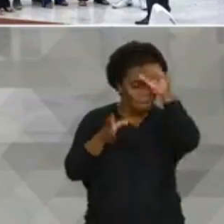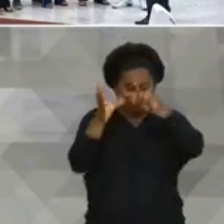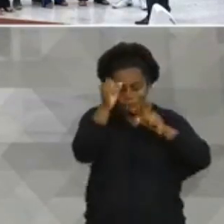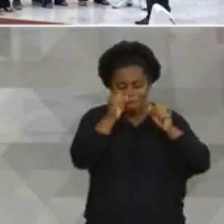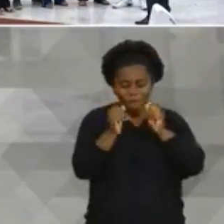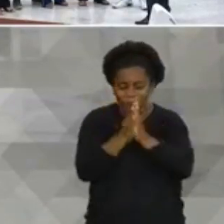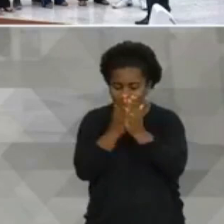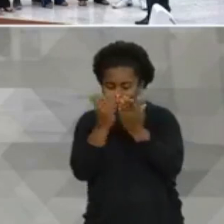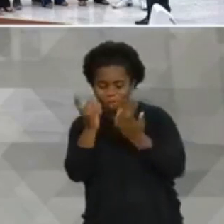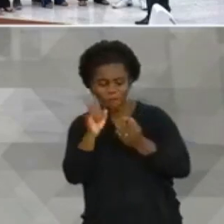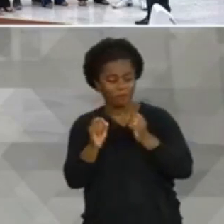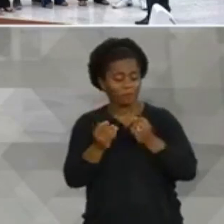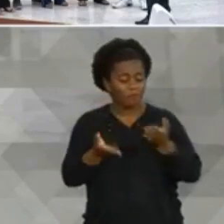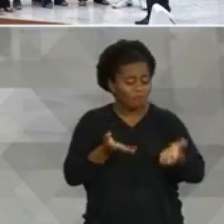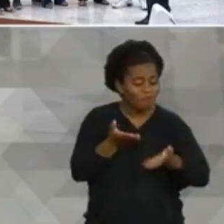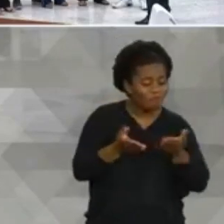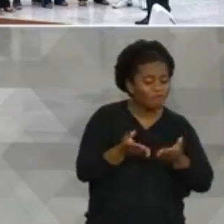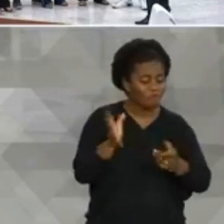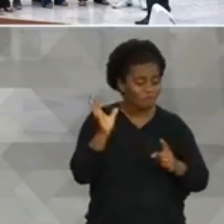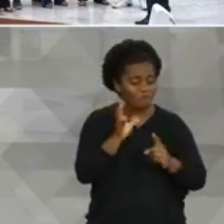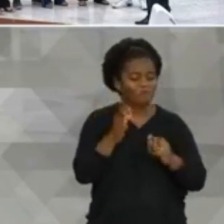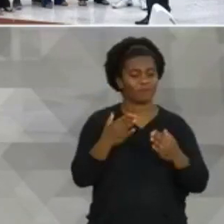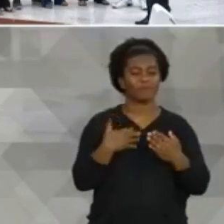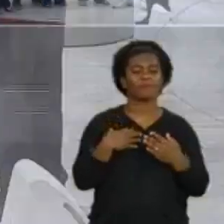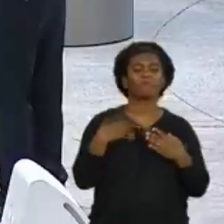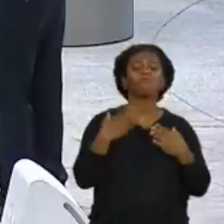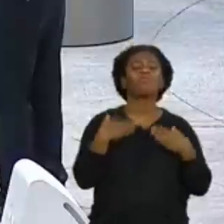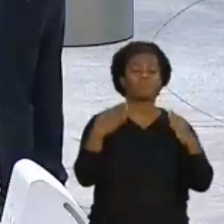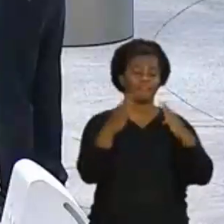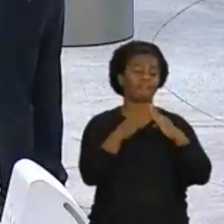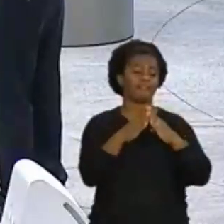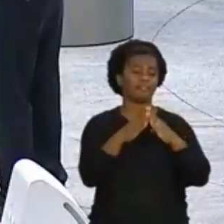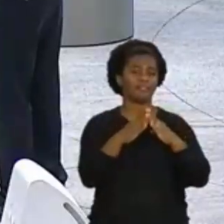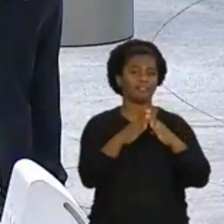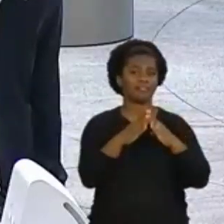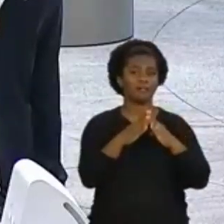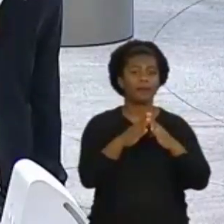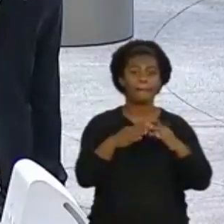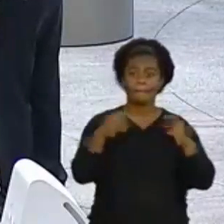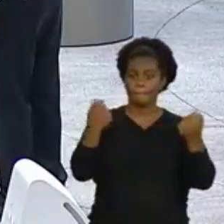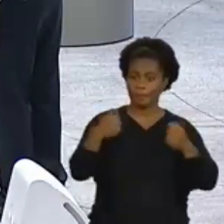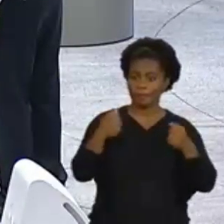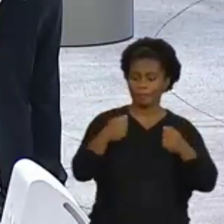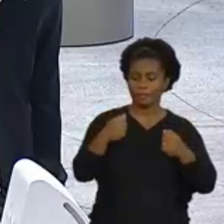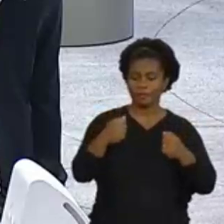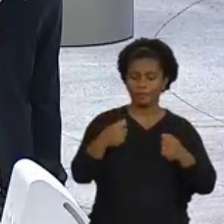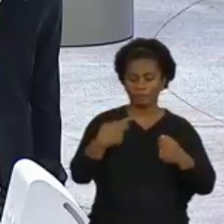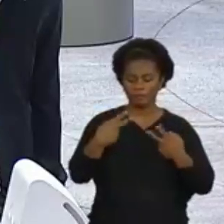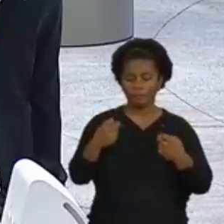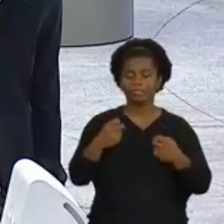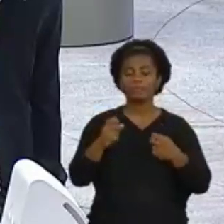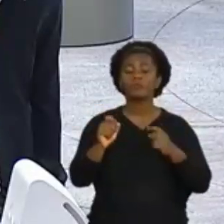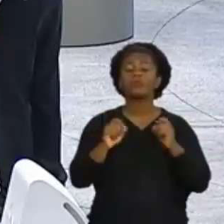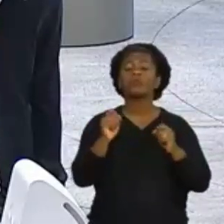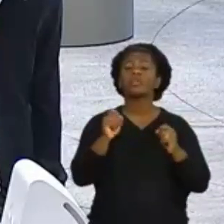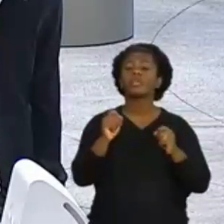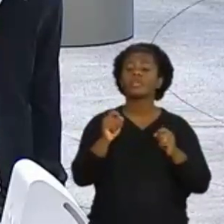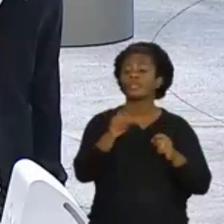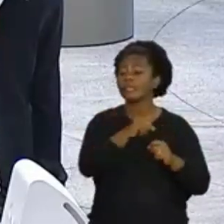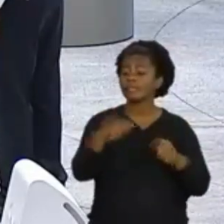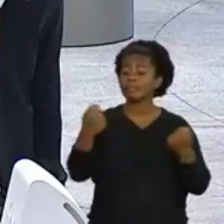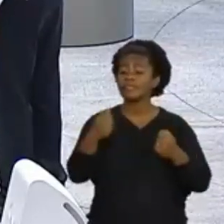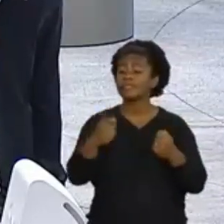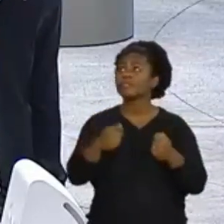queria neles, eu mudei. Eu vi, e primeiro eles tiveram que ver em mim. Aí,